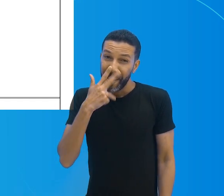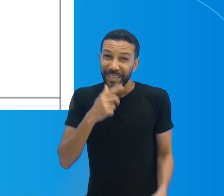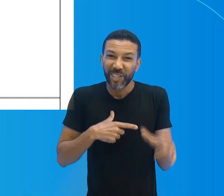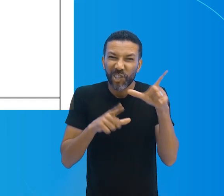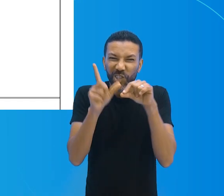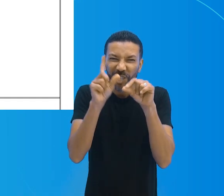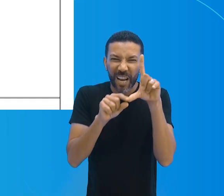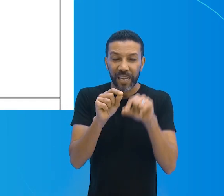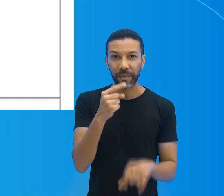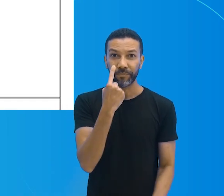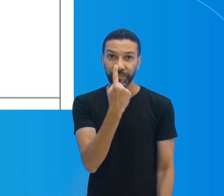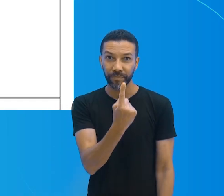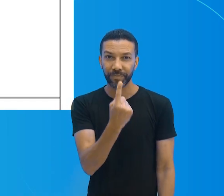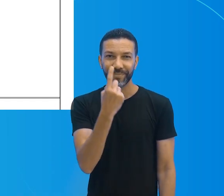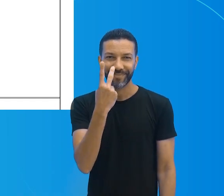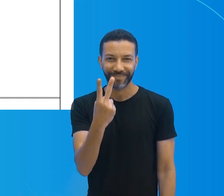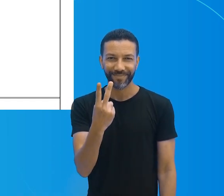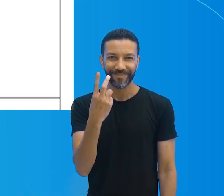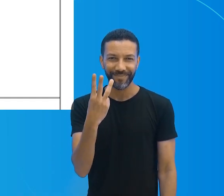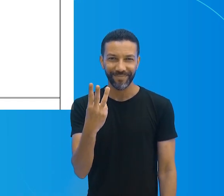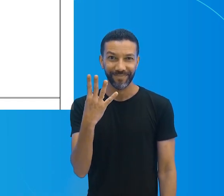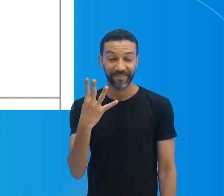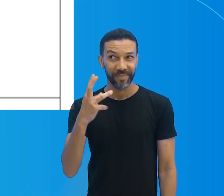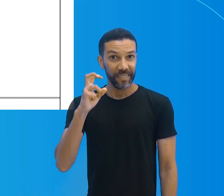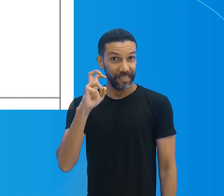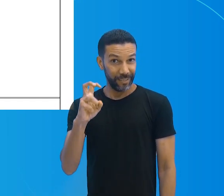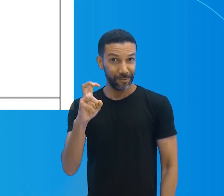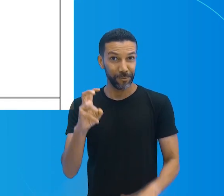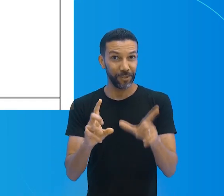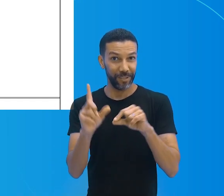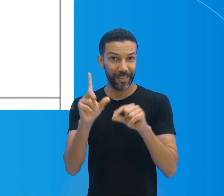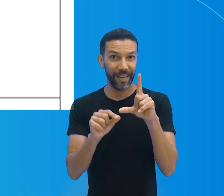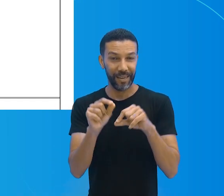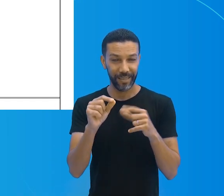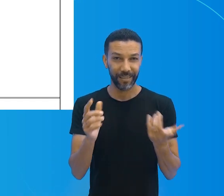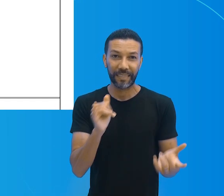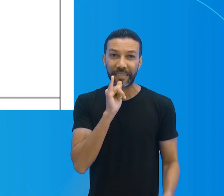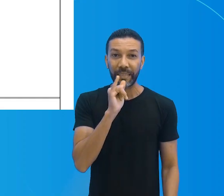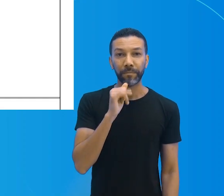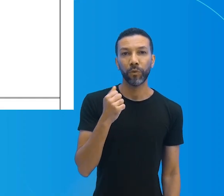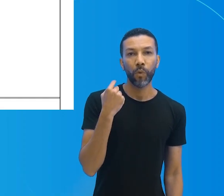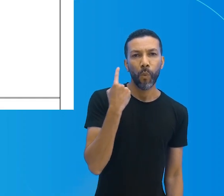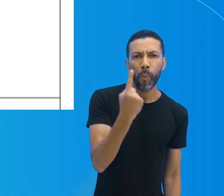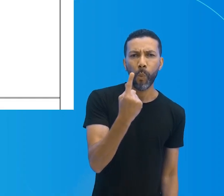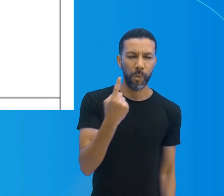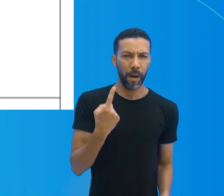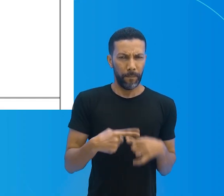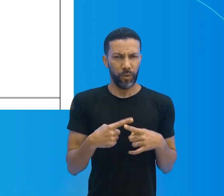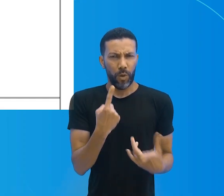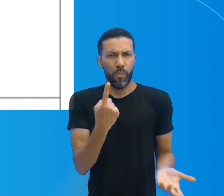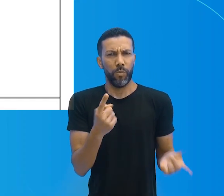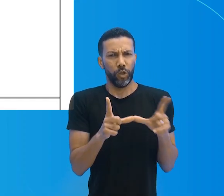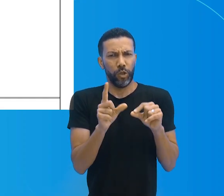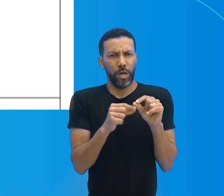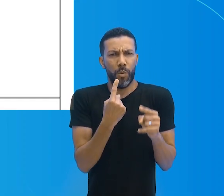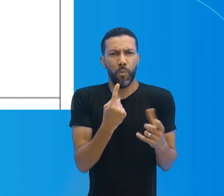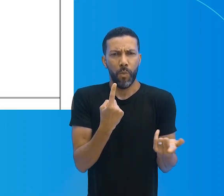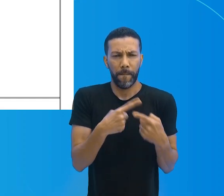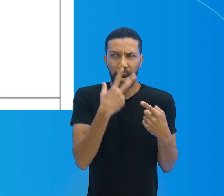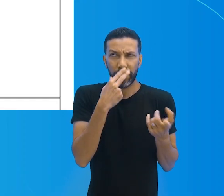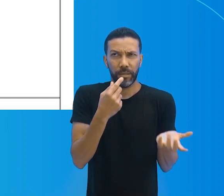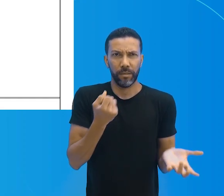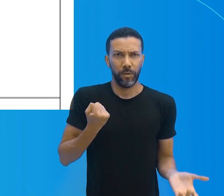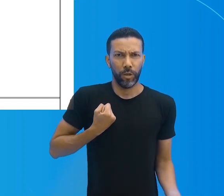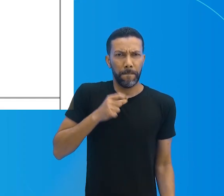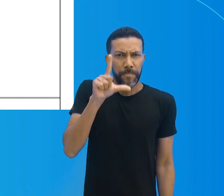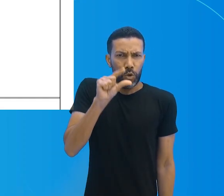consiste em estrelinhas. Se o chefe der de 1 a 5 estrelinhas, vai ser preciso que ele justifique, porque ele está dando